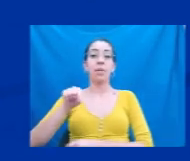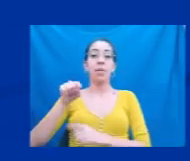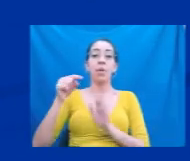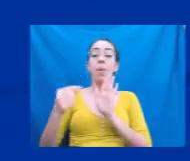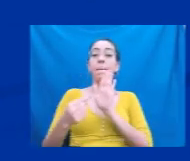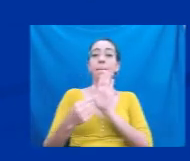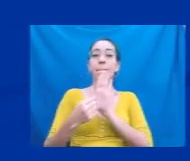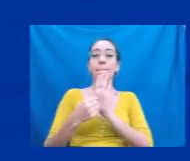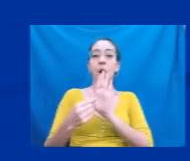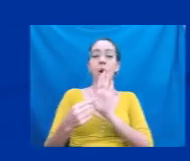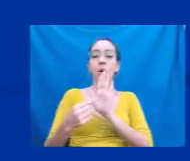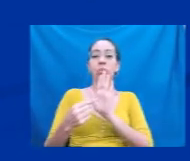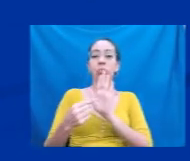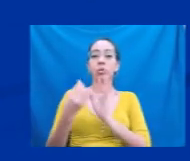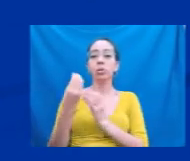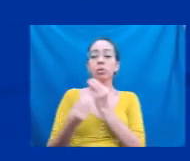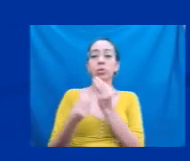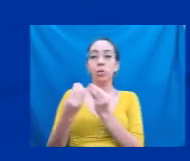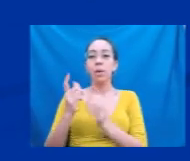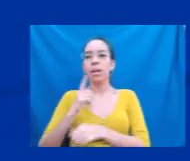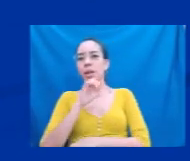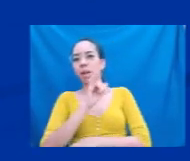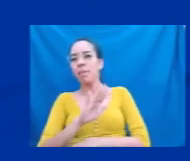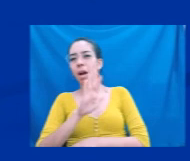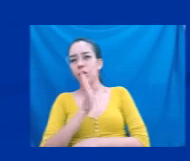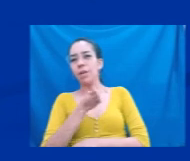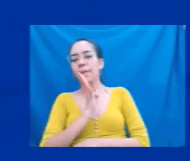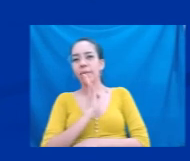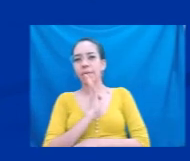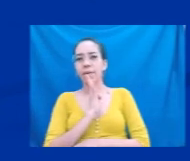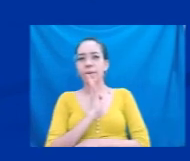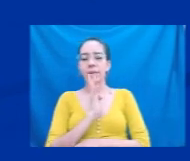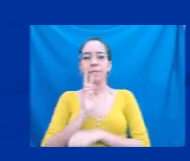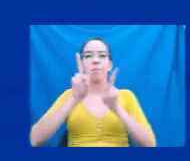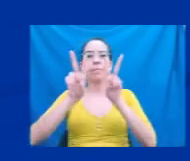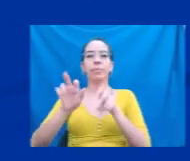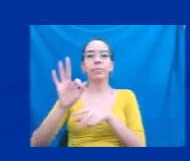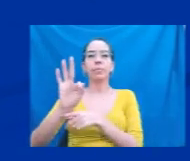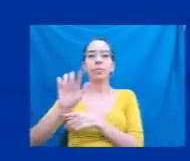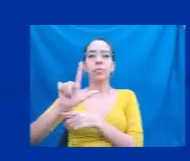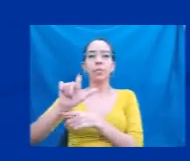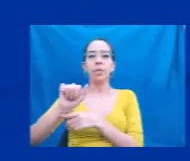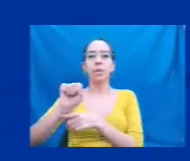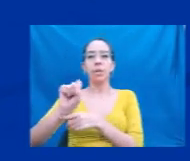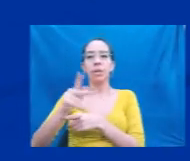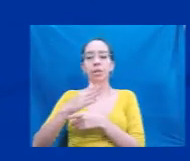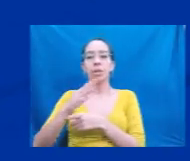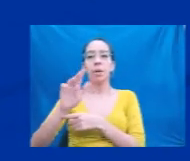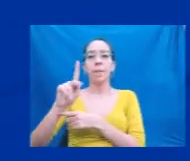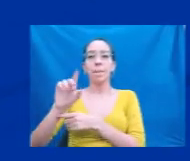foram apresentados na aula anterior. Então, existem compostos que eles são classificados como inflamáveis,